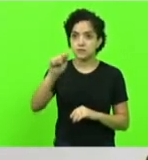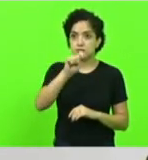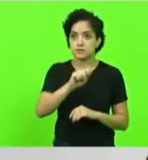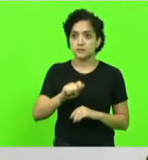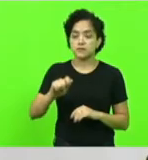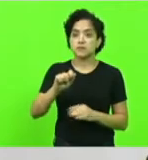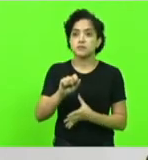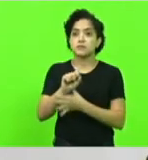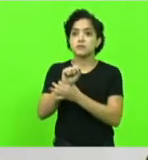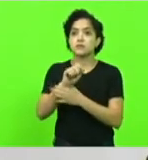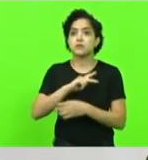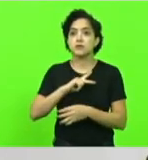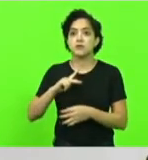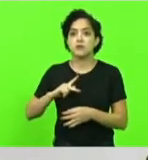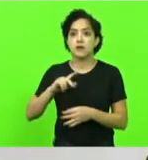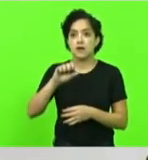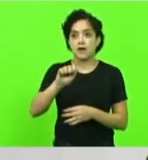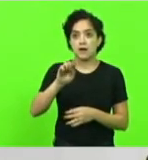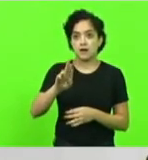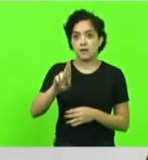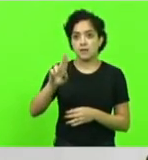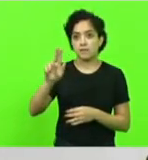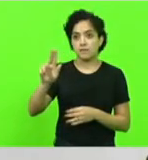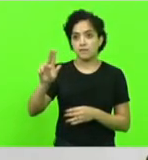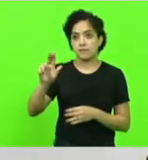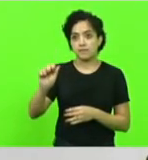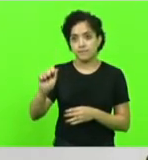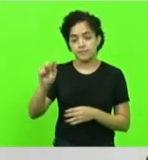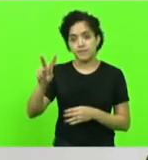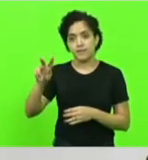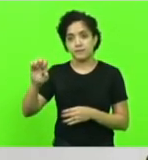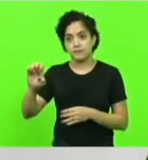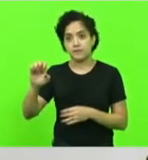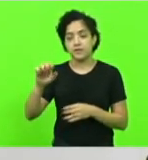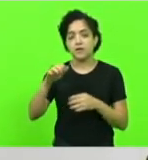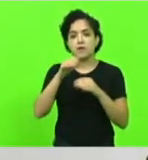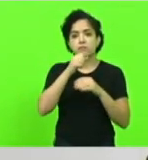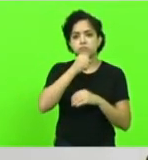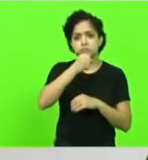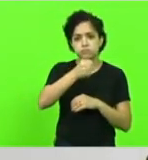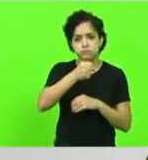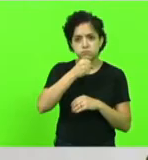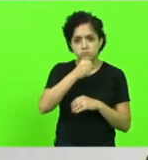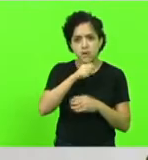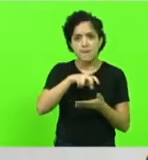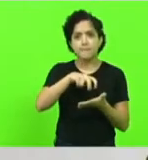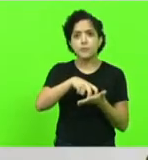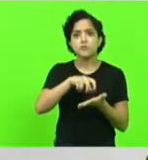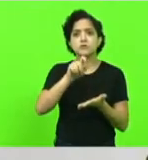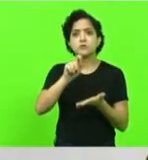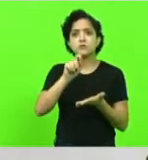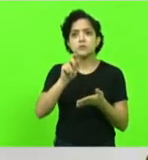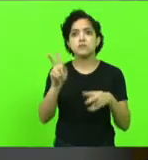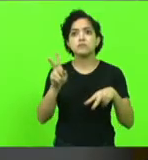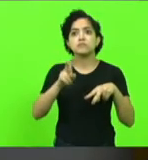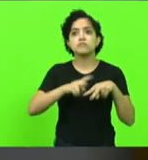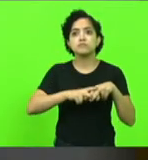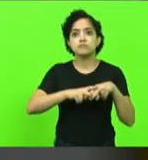Segurança Pública, a ABRAVE, deu uma entrevista e a punição dele foi uma prisão de